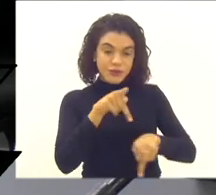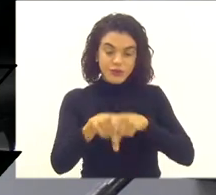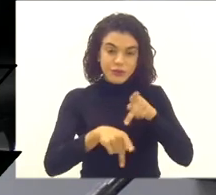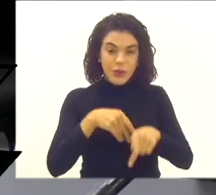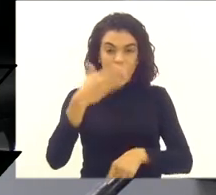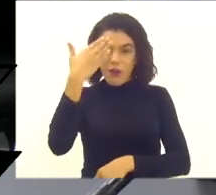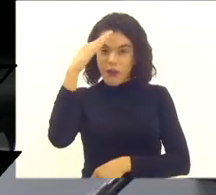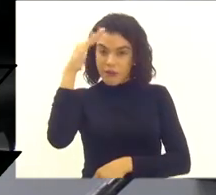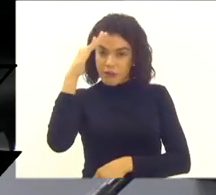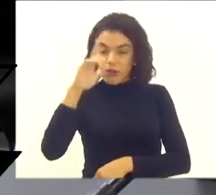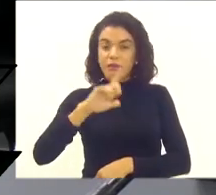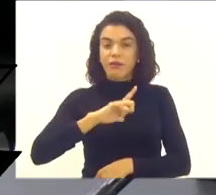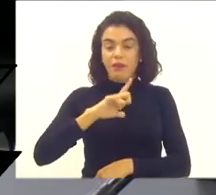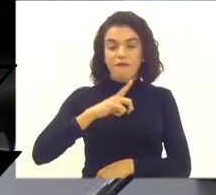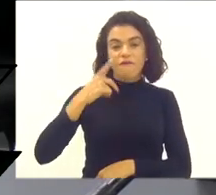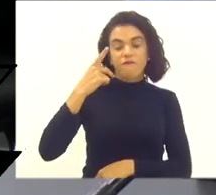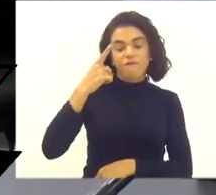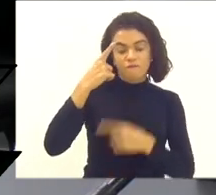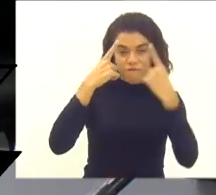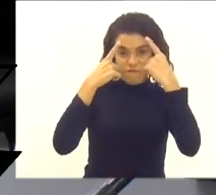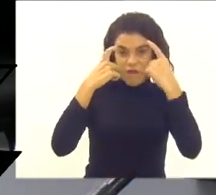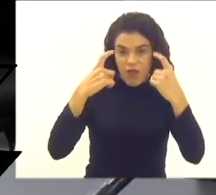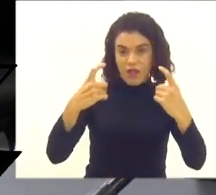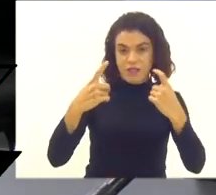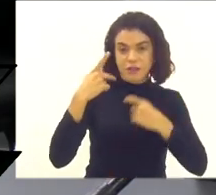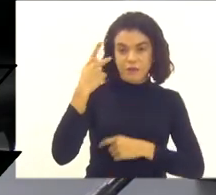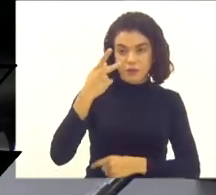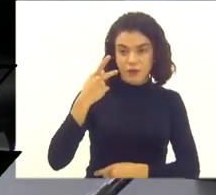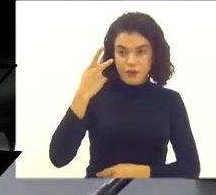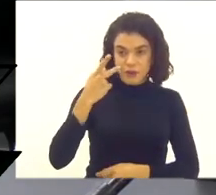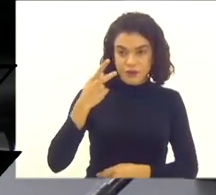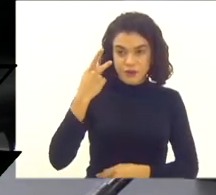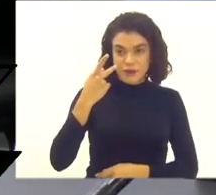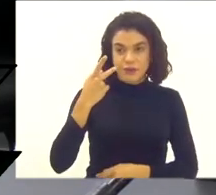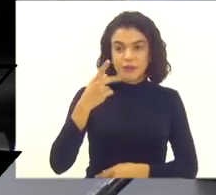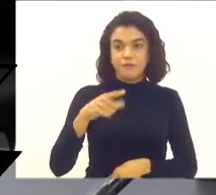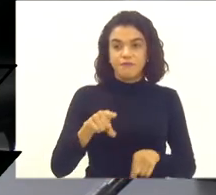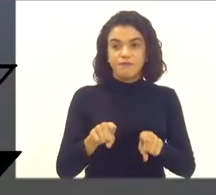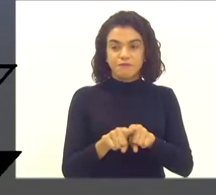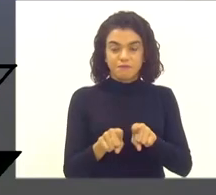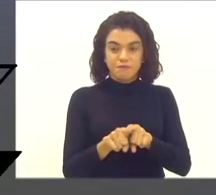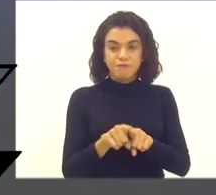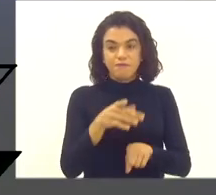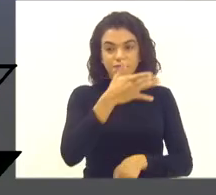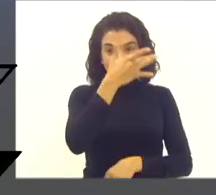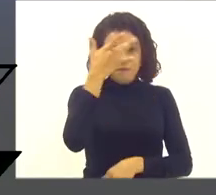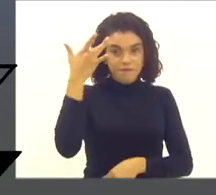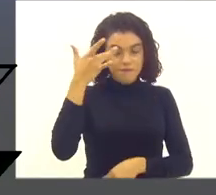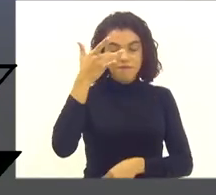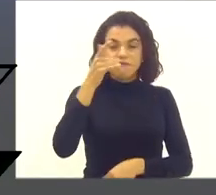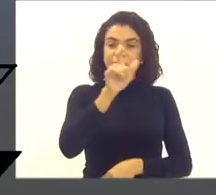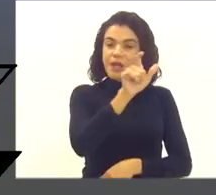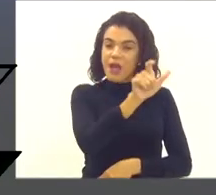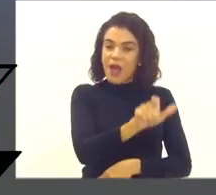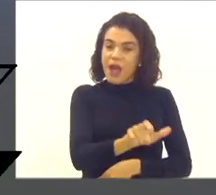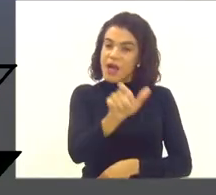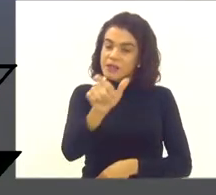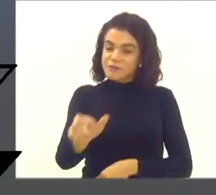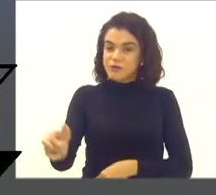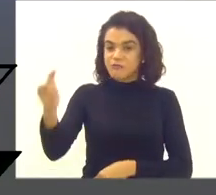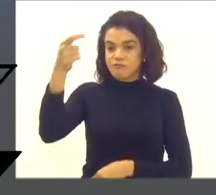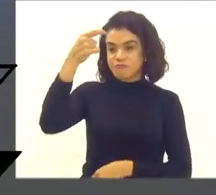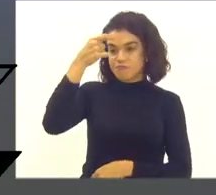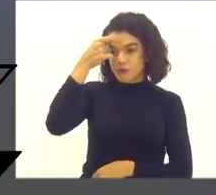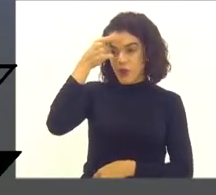entenda que existe a violência política é importante que as as pessoas também é se